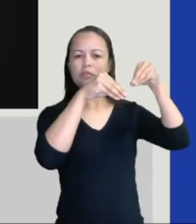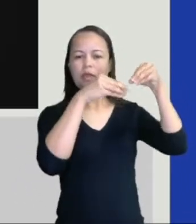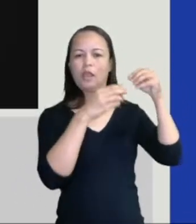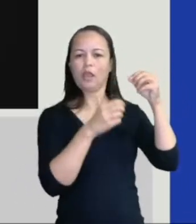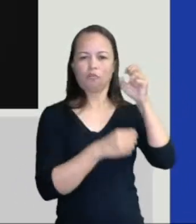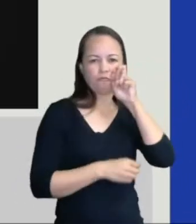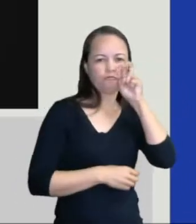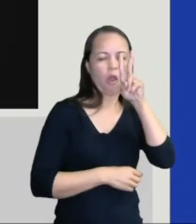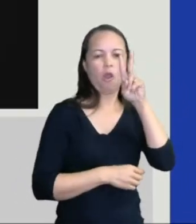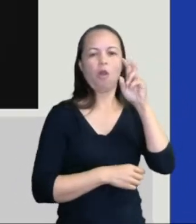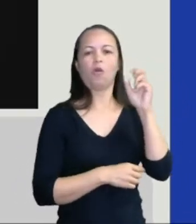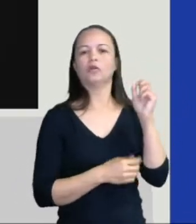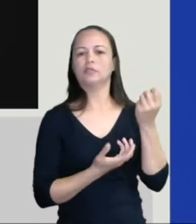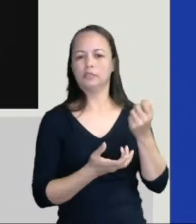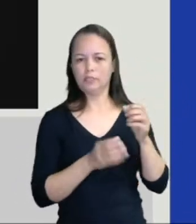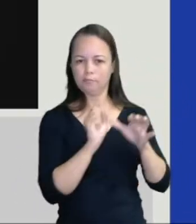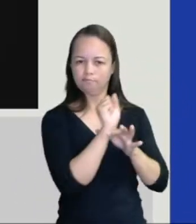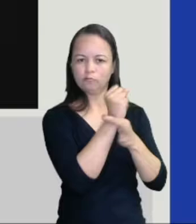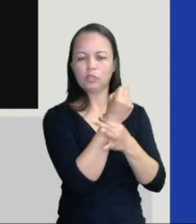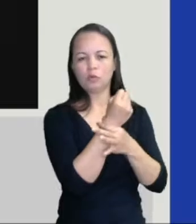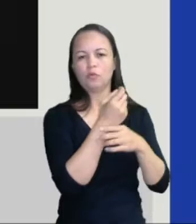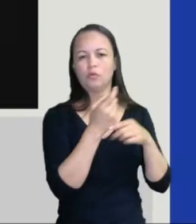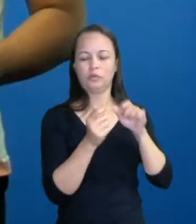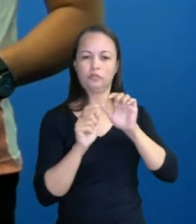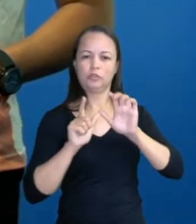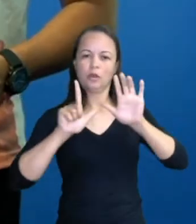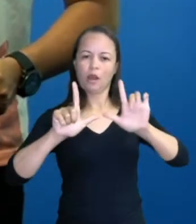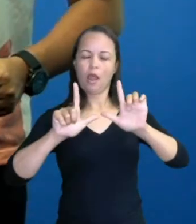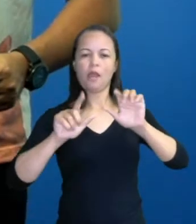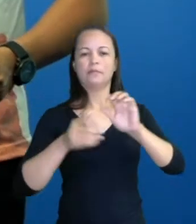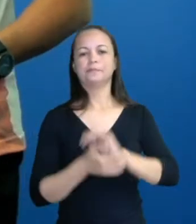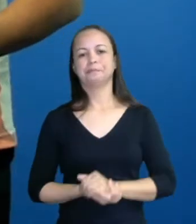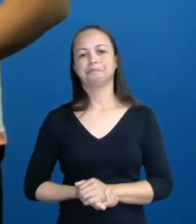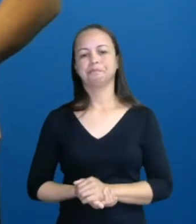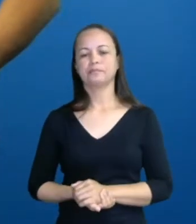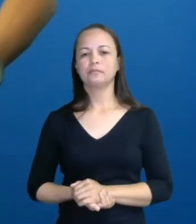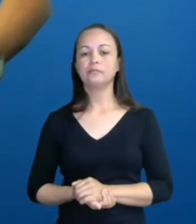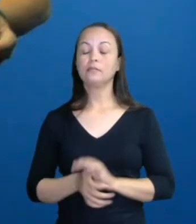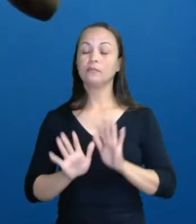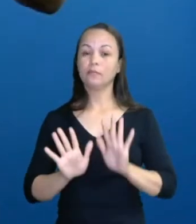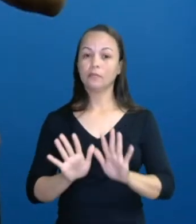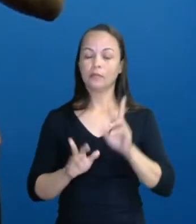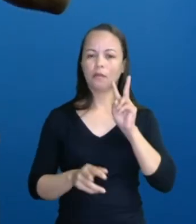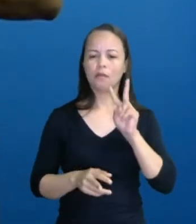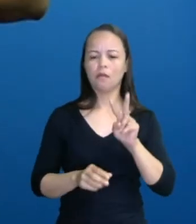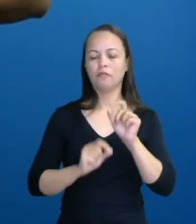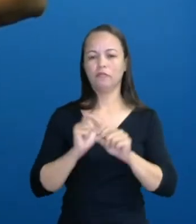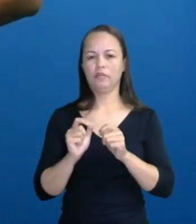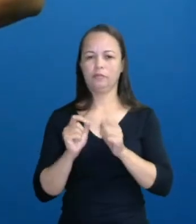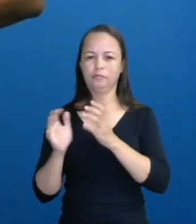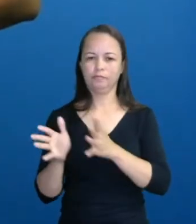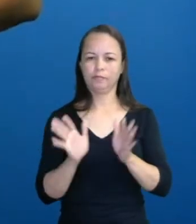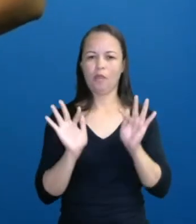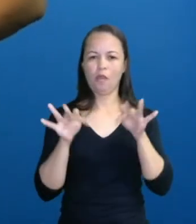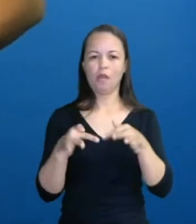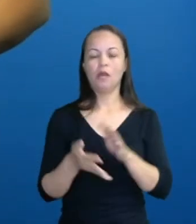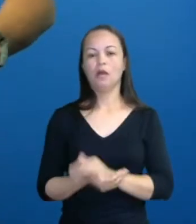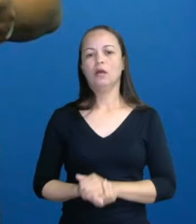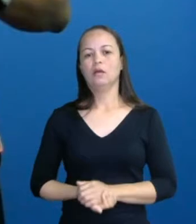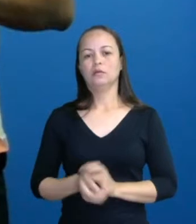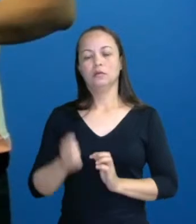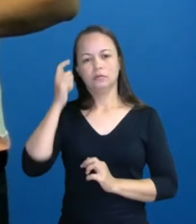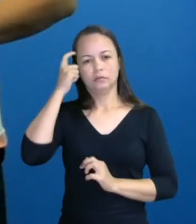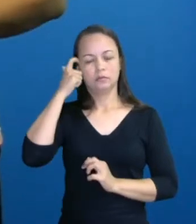né, que vocês podem observar ali na imagem. Mas vamos aos fatos.